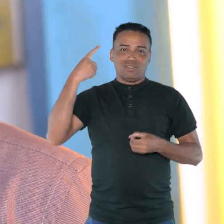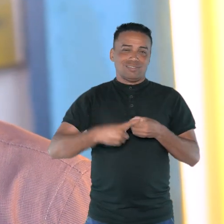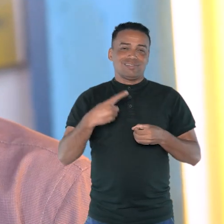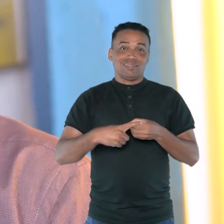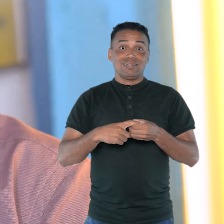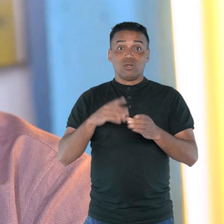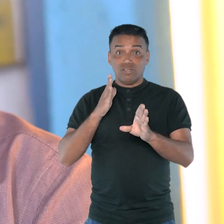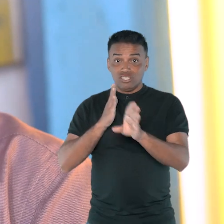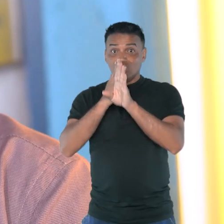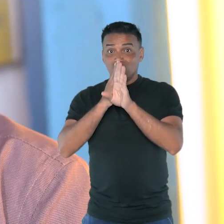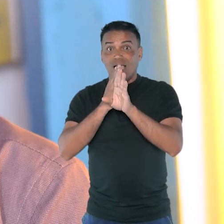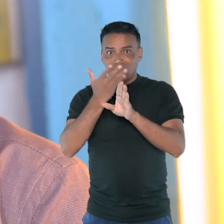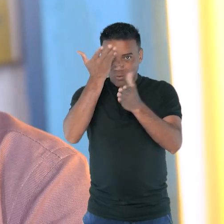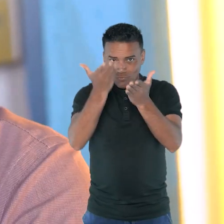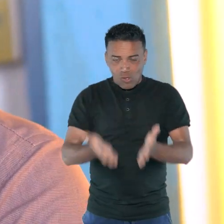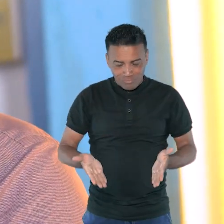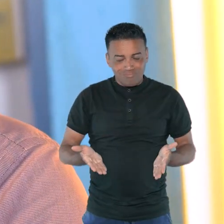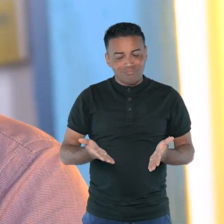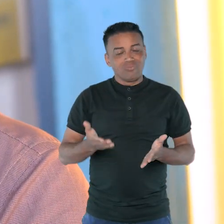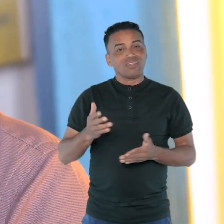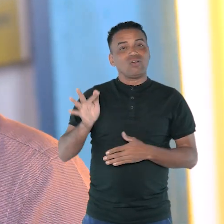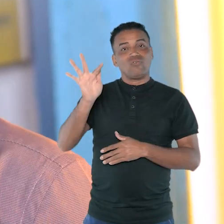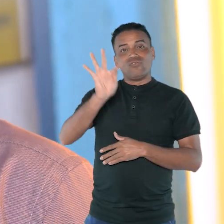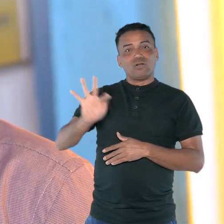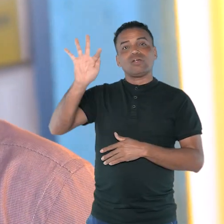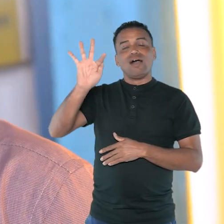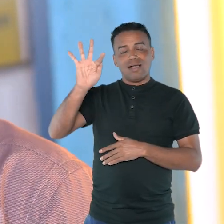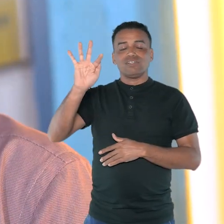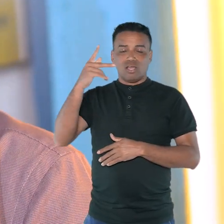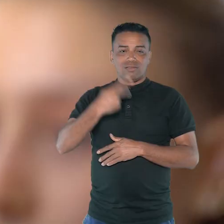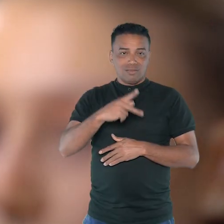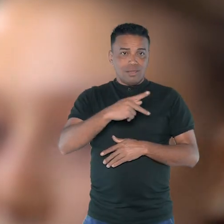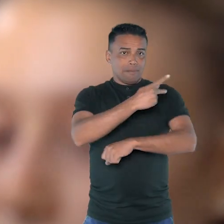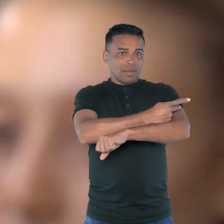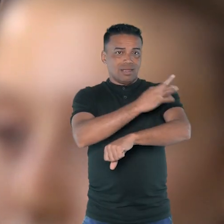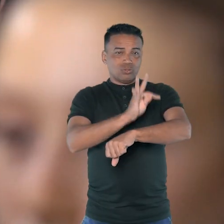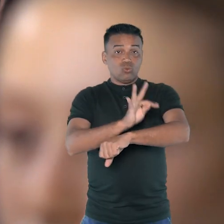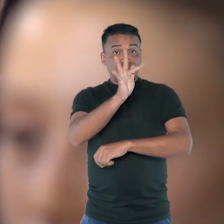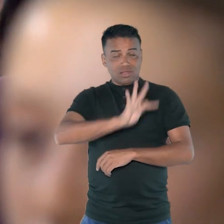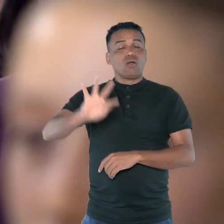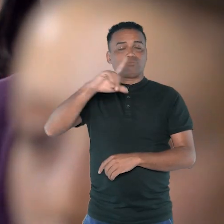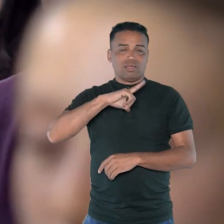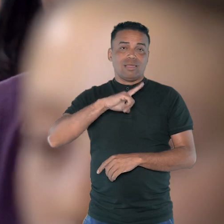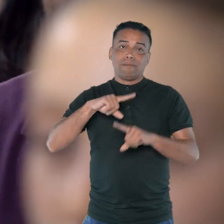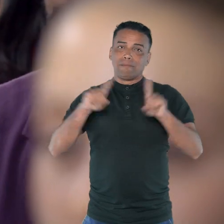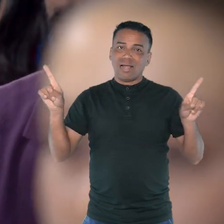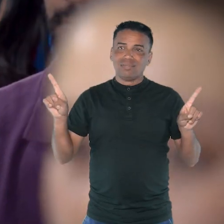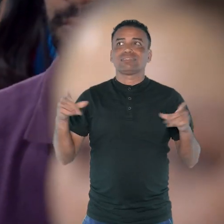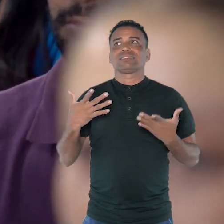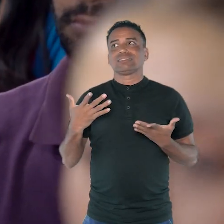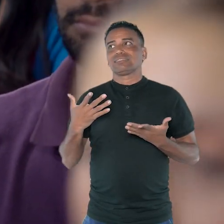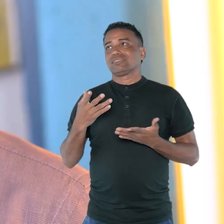gente tem com você, pelo fato de nós temos universidades federais aqui em Paracatu, né? Mas, desde o início,